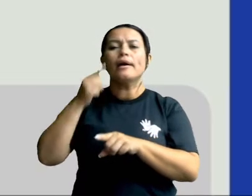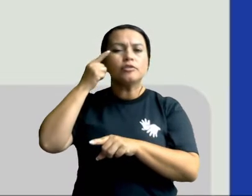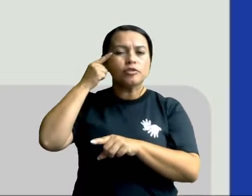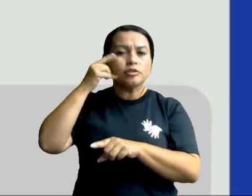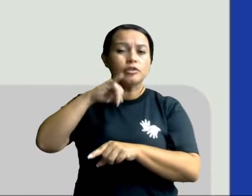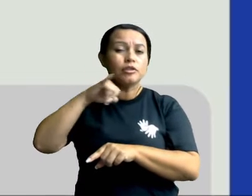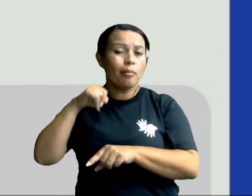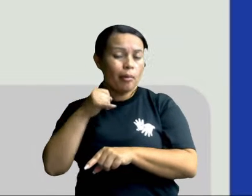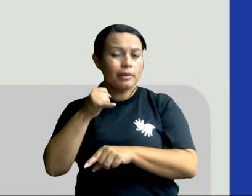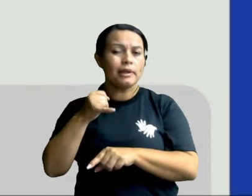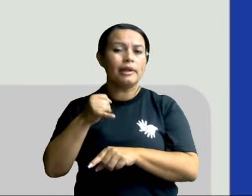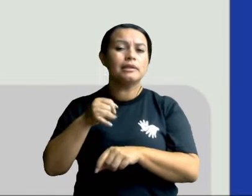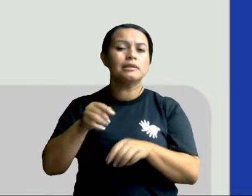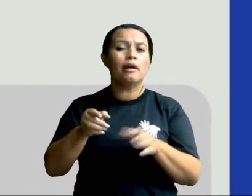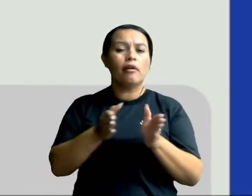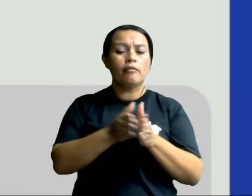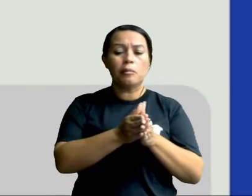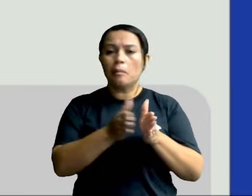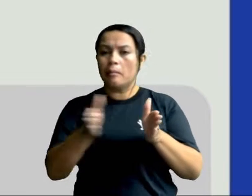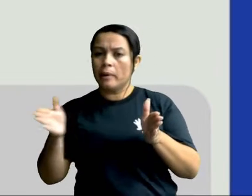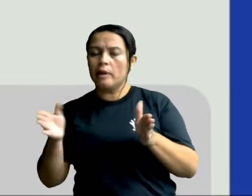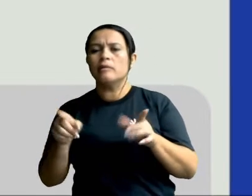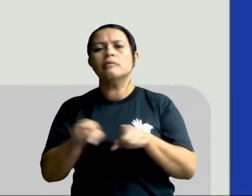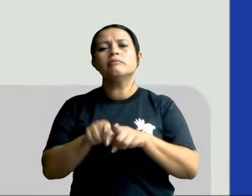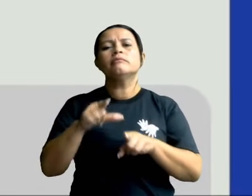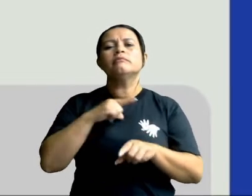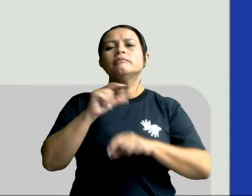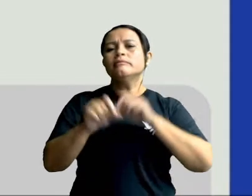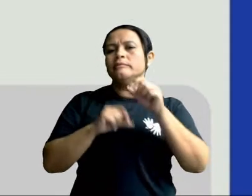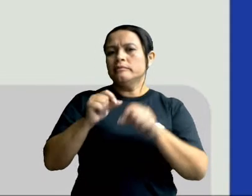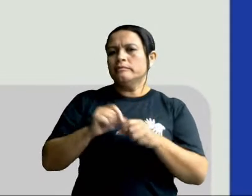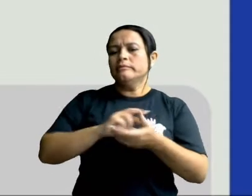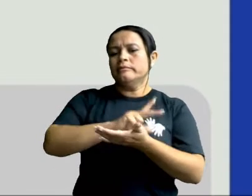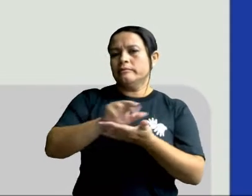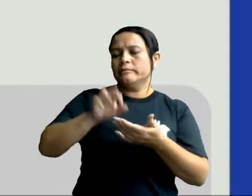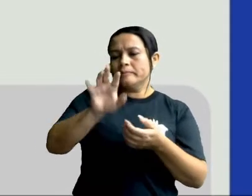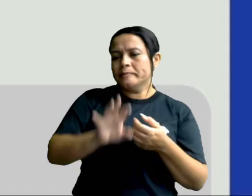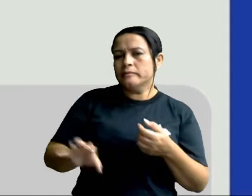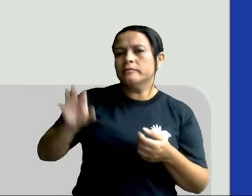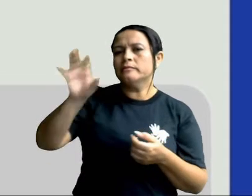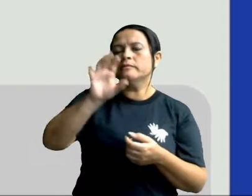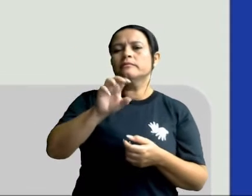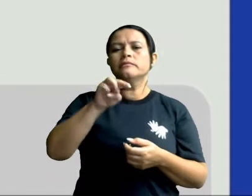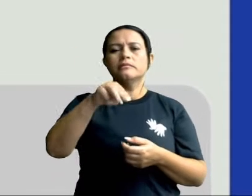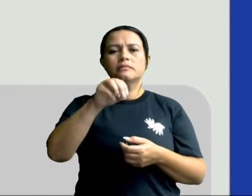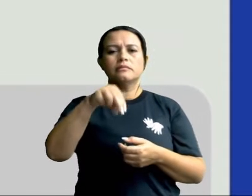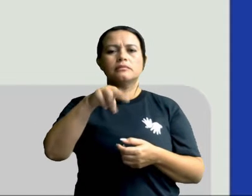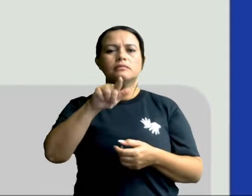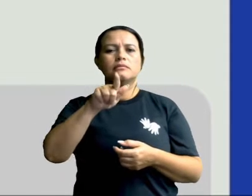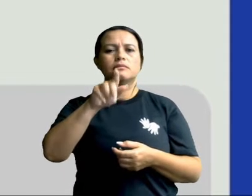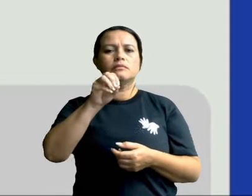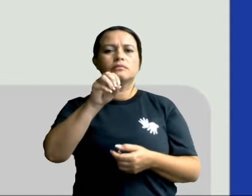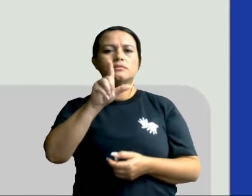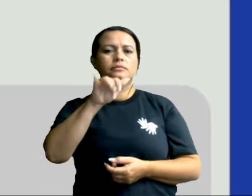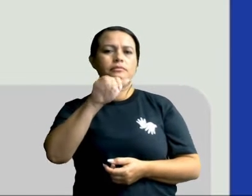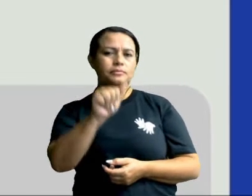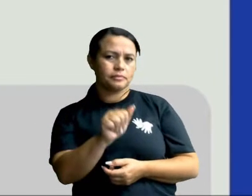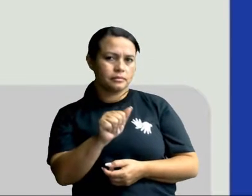durante esse período. Então, nós temos aqui ali várias áreas, né, da Mongólia